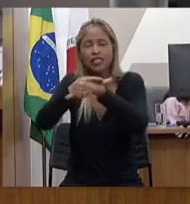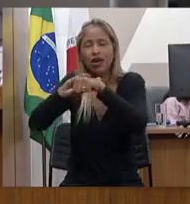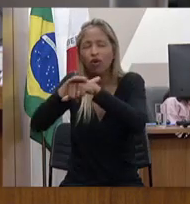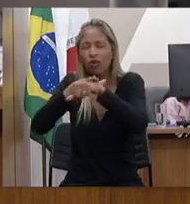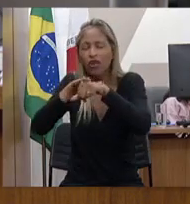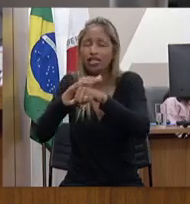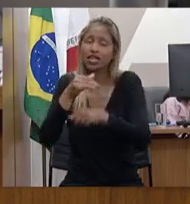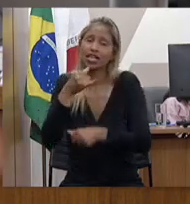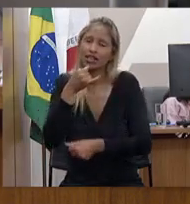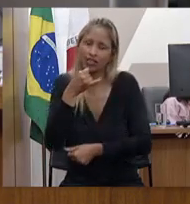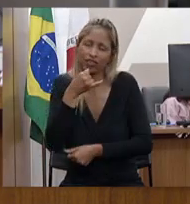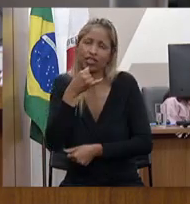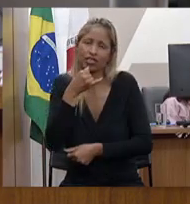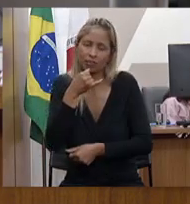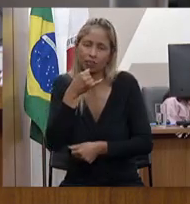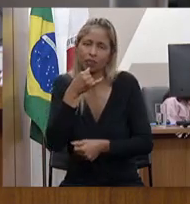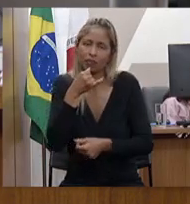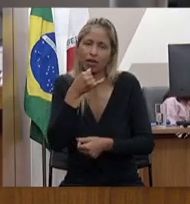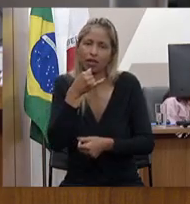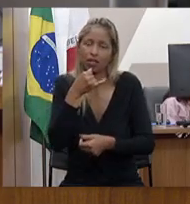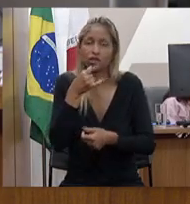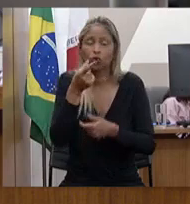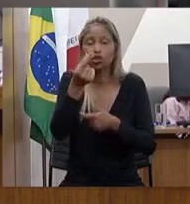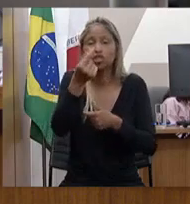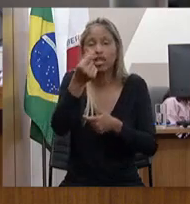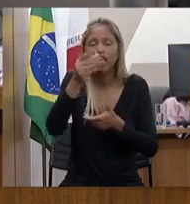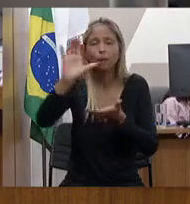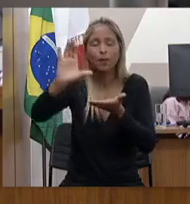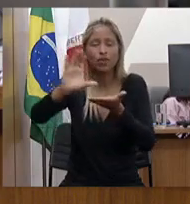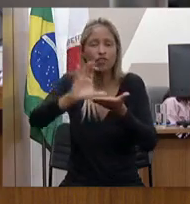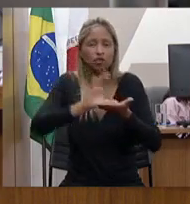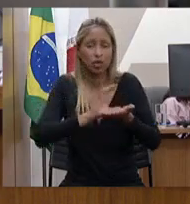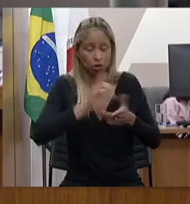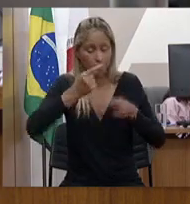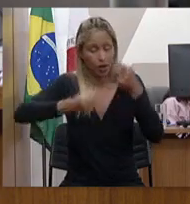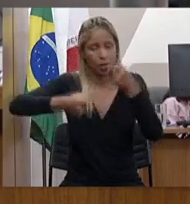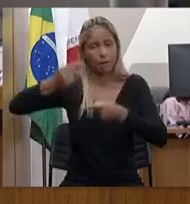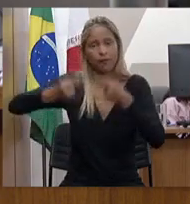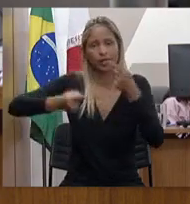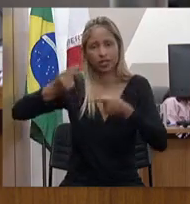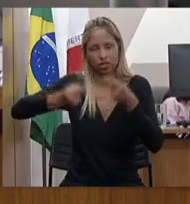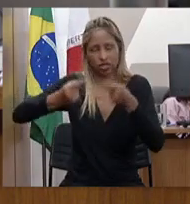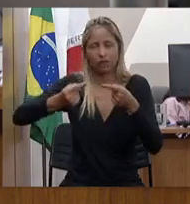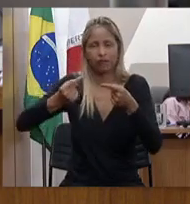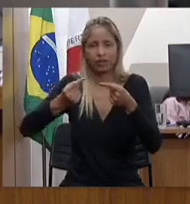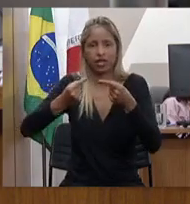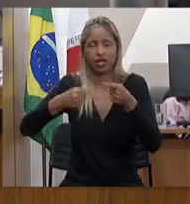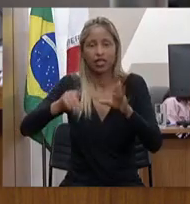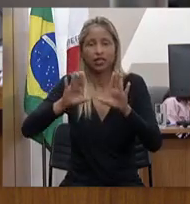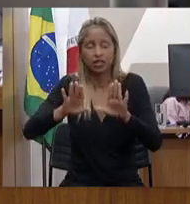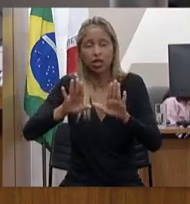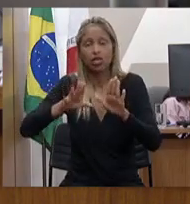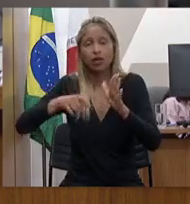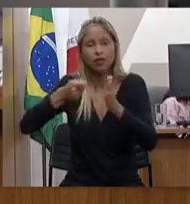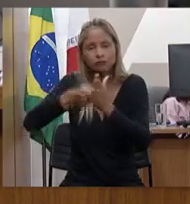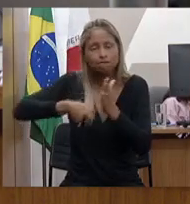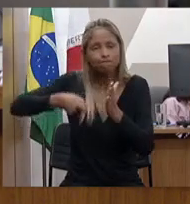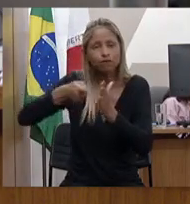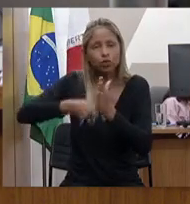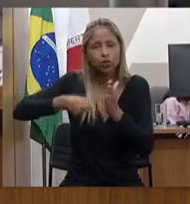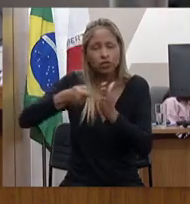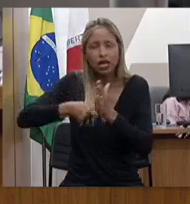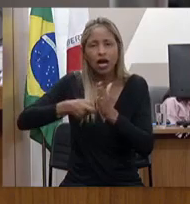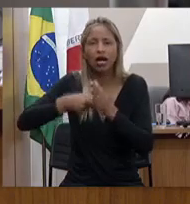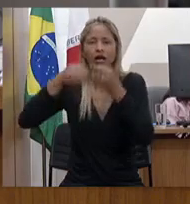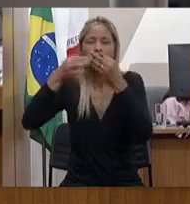infelizmente Passa muito pelo dinheiro pelo investimento pela política Então a gente tem que brigar muito pela